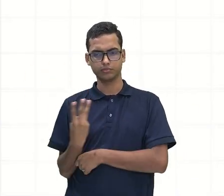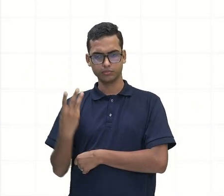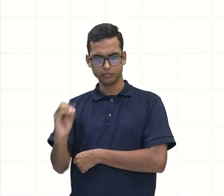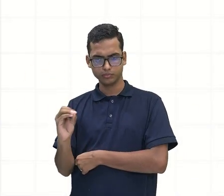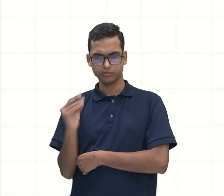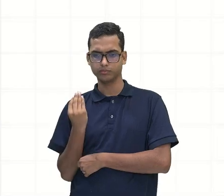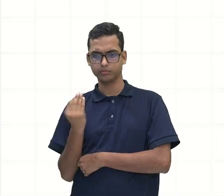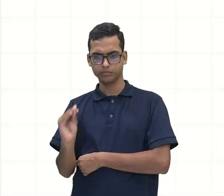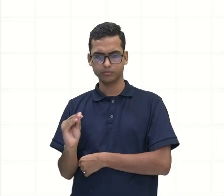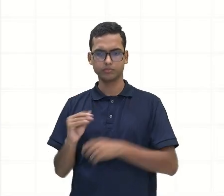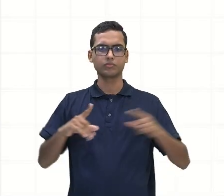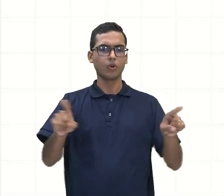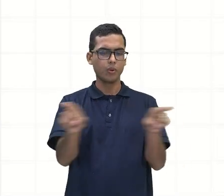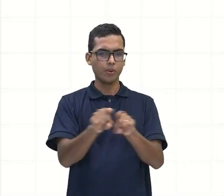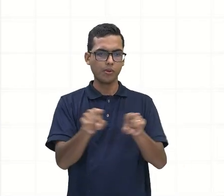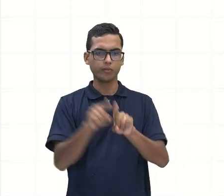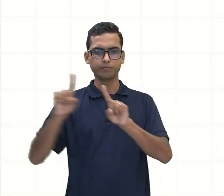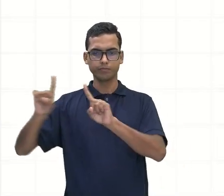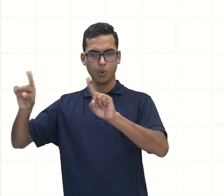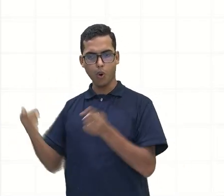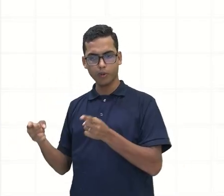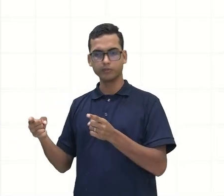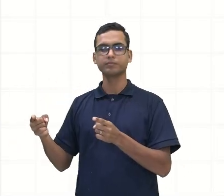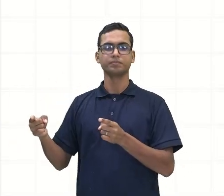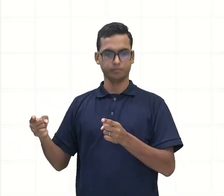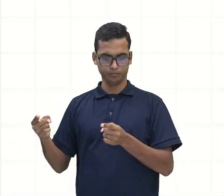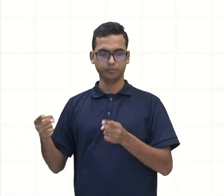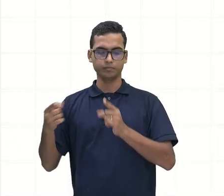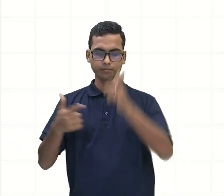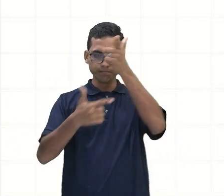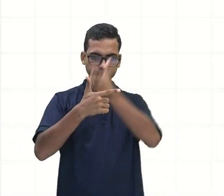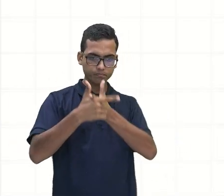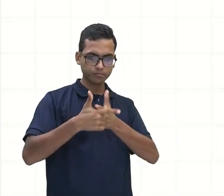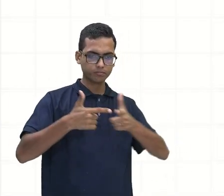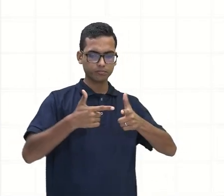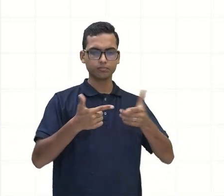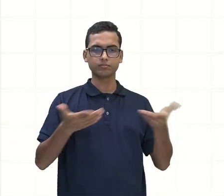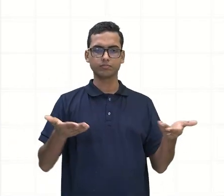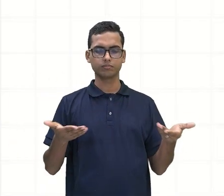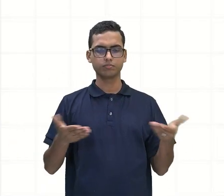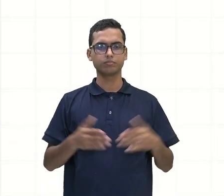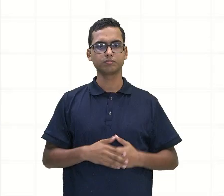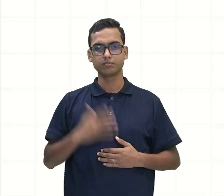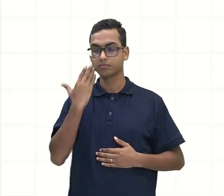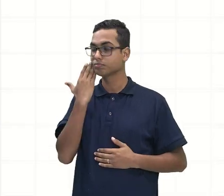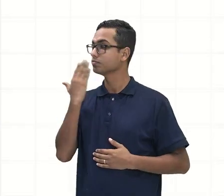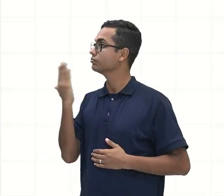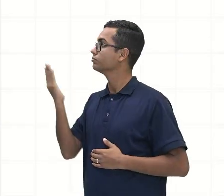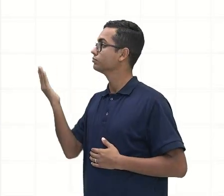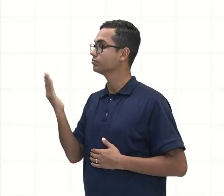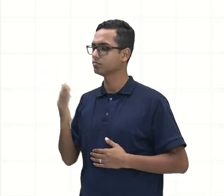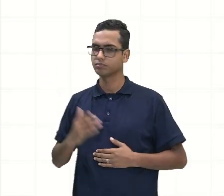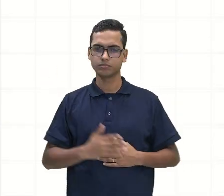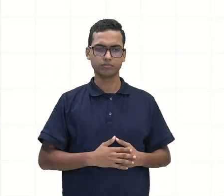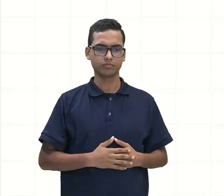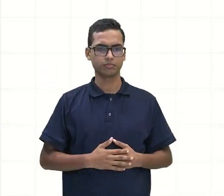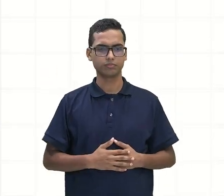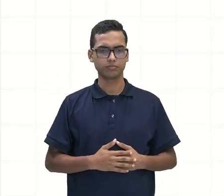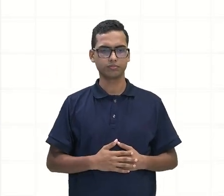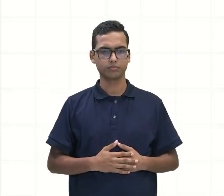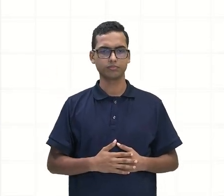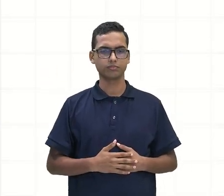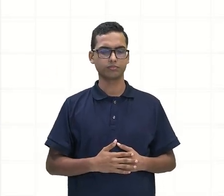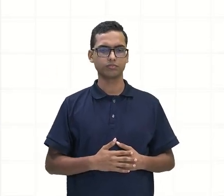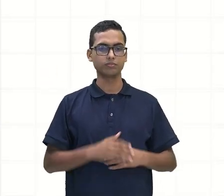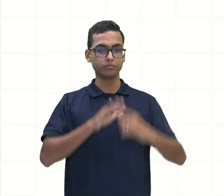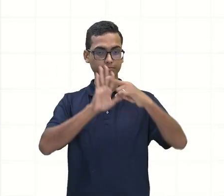Certo, professor? Então, aqui eu tenho uma divisão agora. E aí, nessa divisão, eu tenho aqui, ó, menos